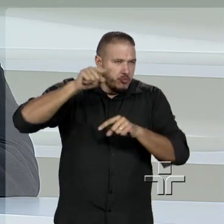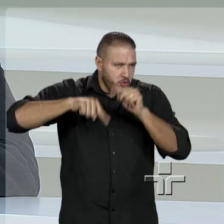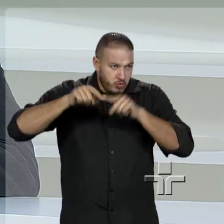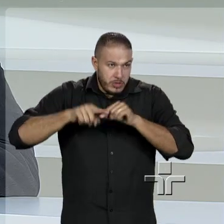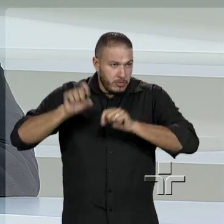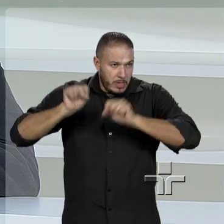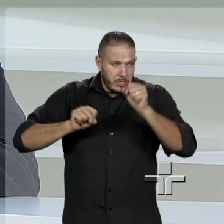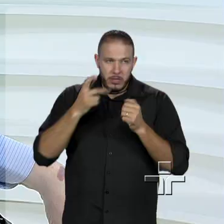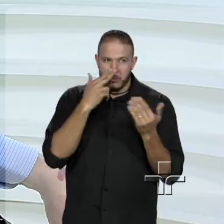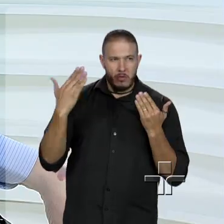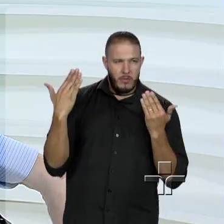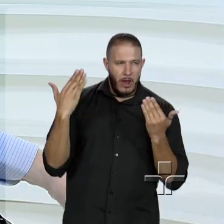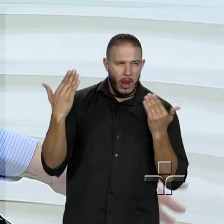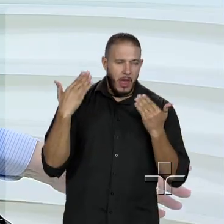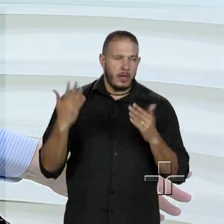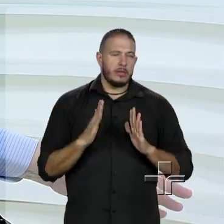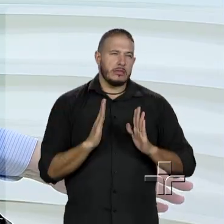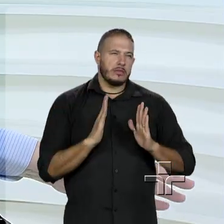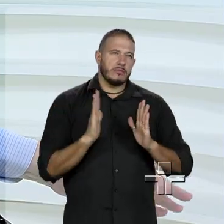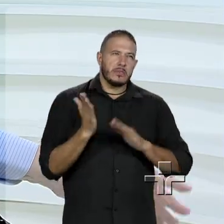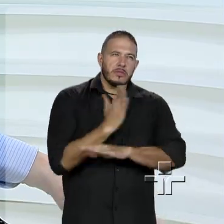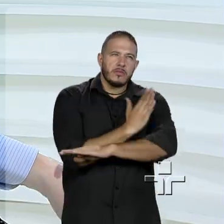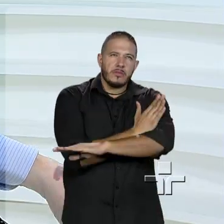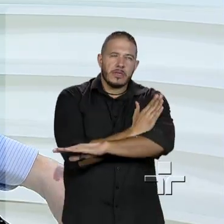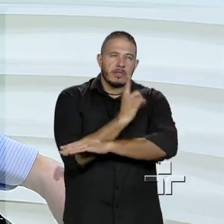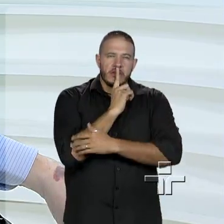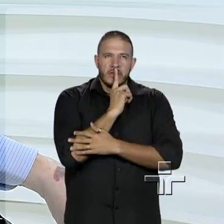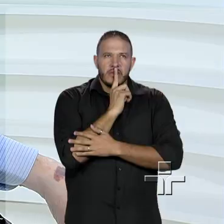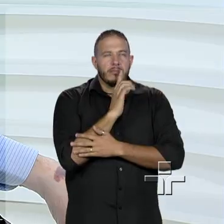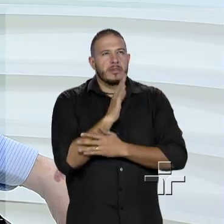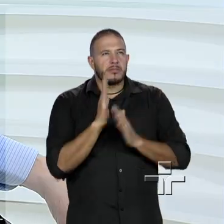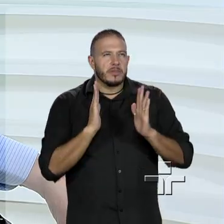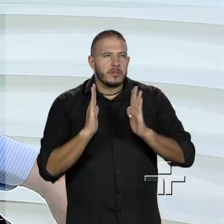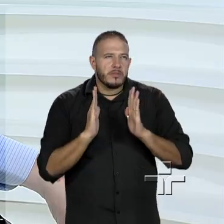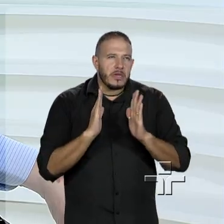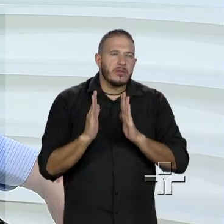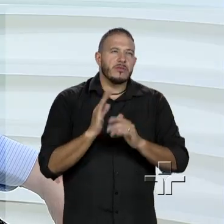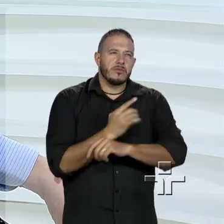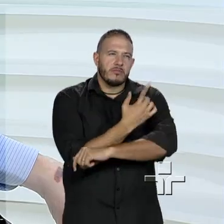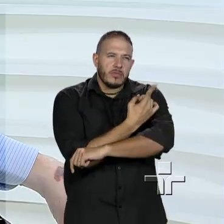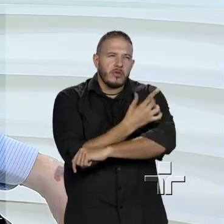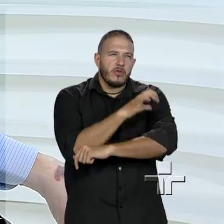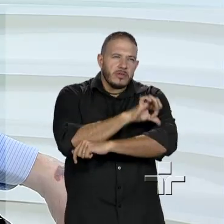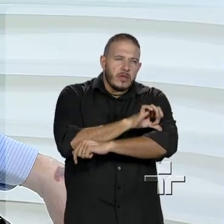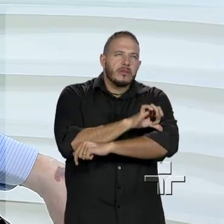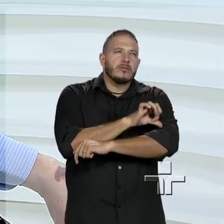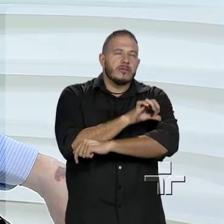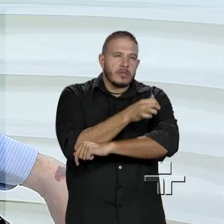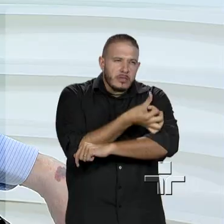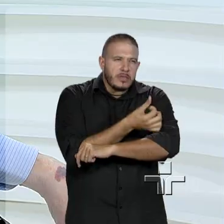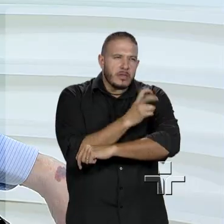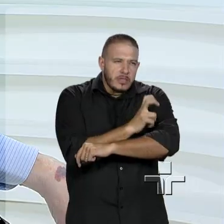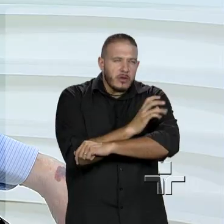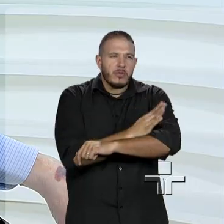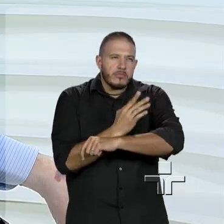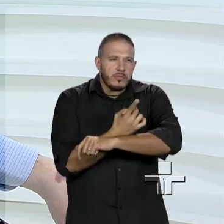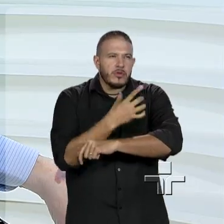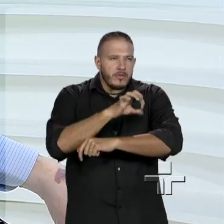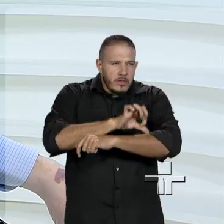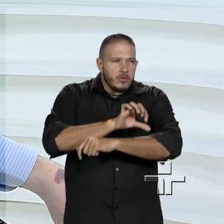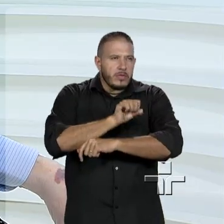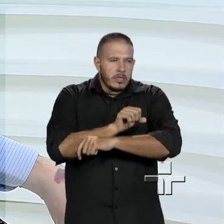industriais, entre 65 e 84, cresceram 15% ao